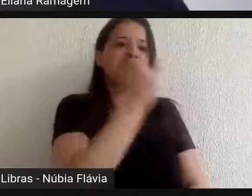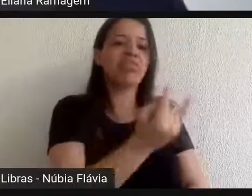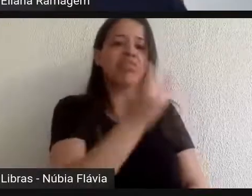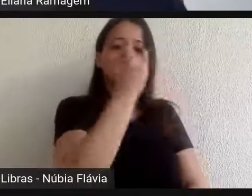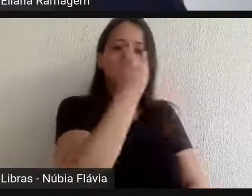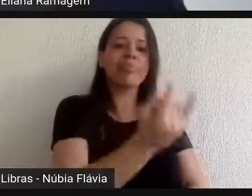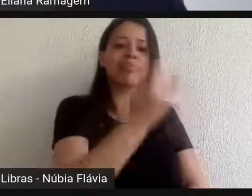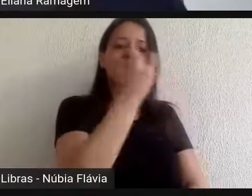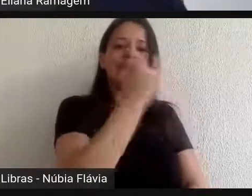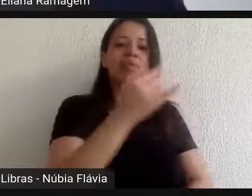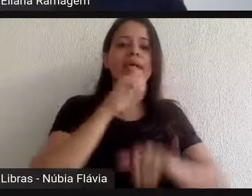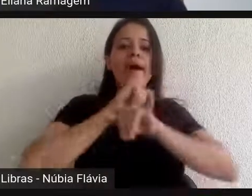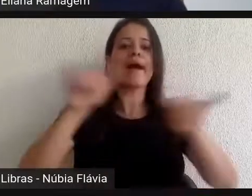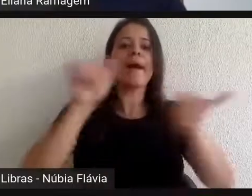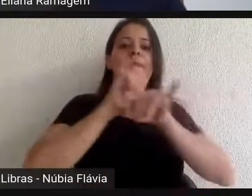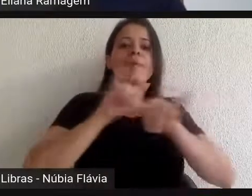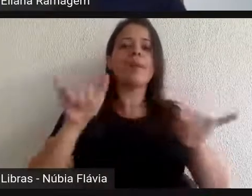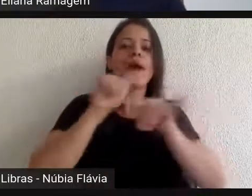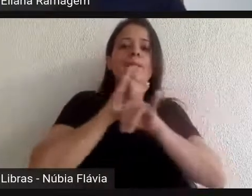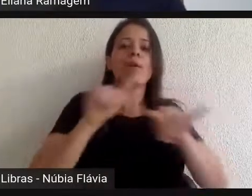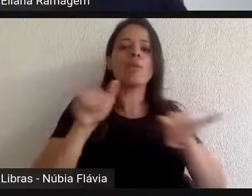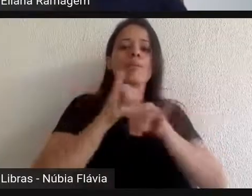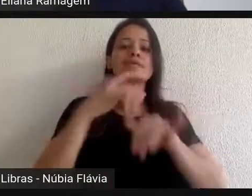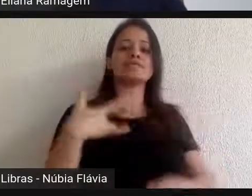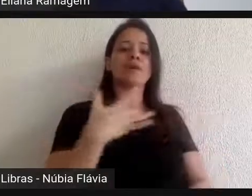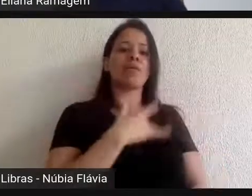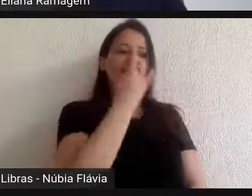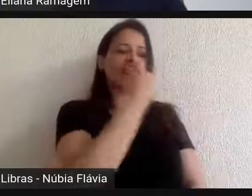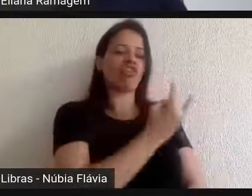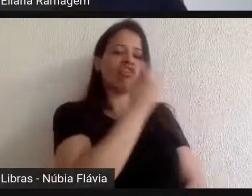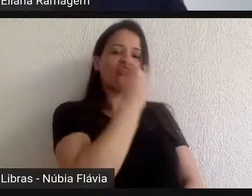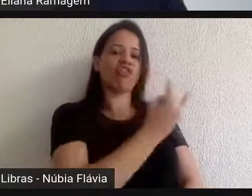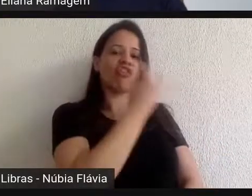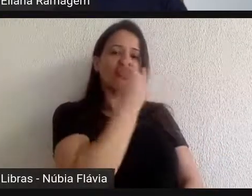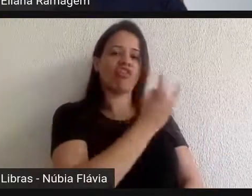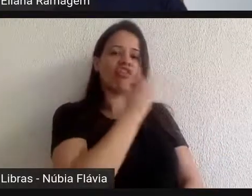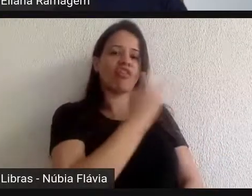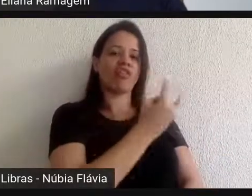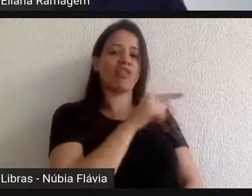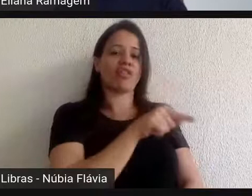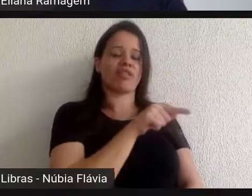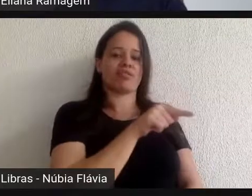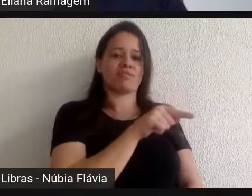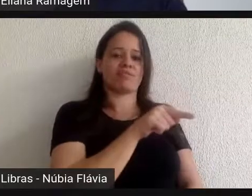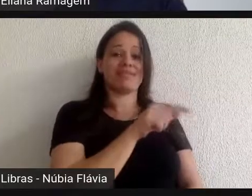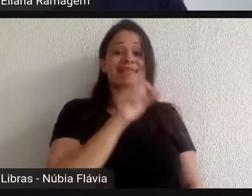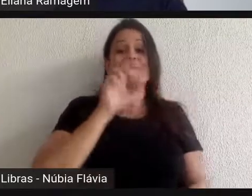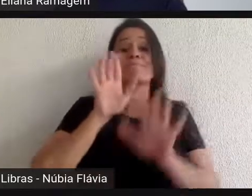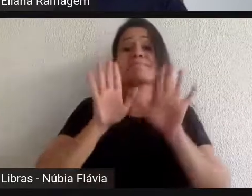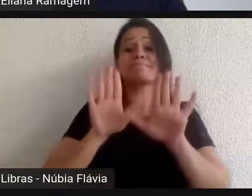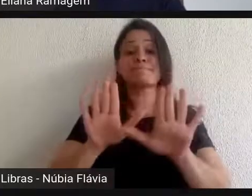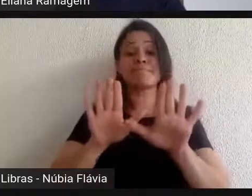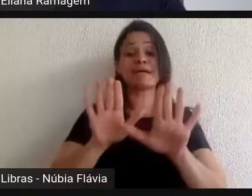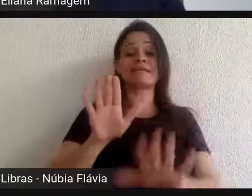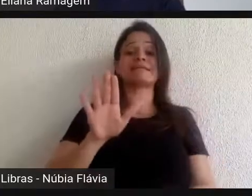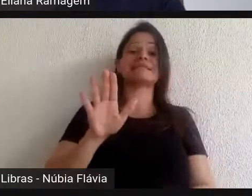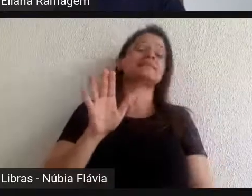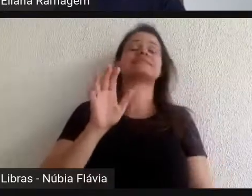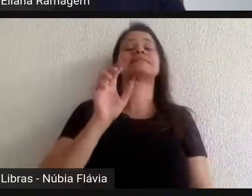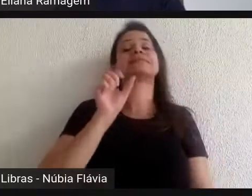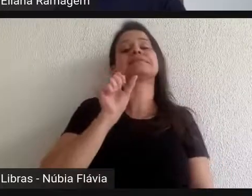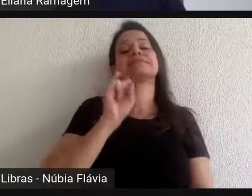Então, nesse momento, às vezes a opção por uma coisa não saudável acaba prevalecendo,